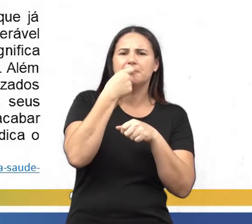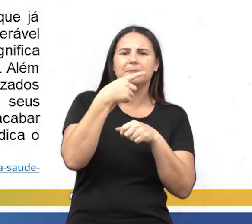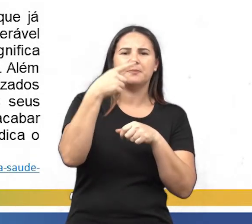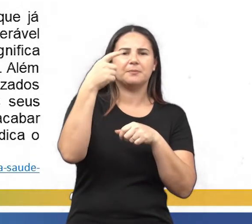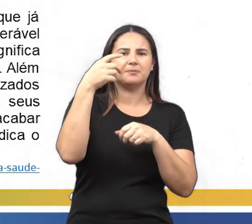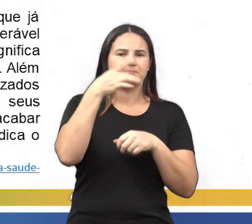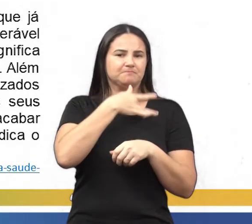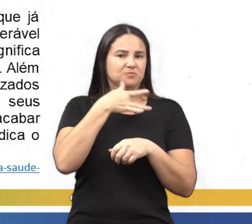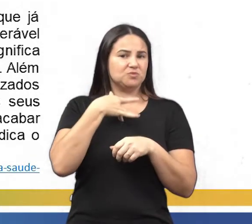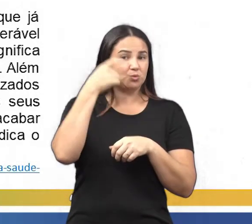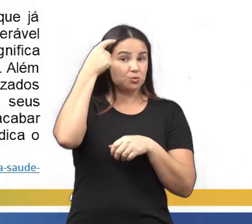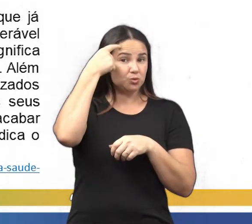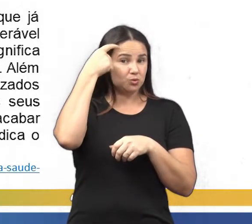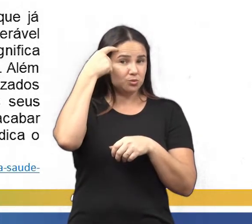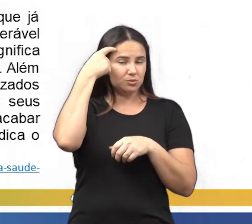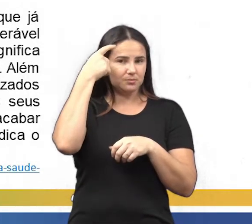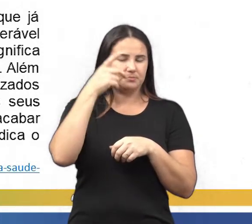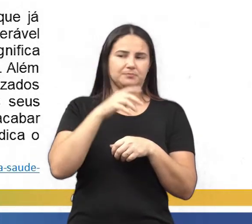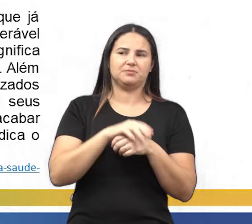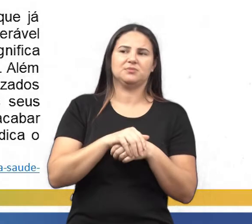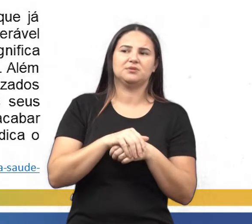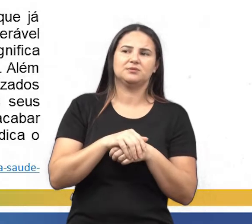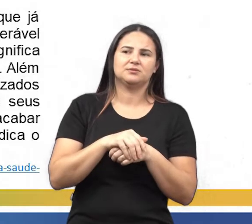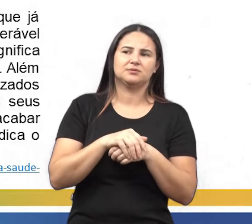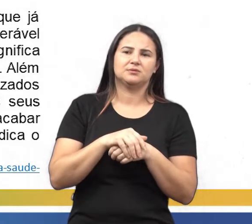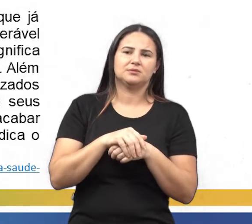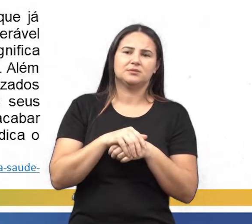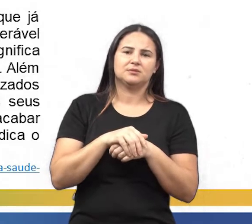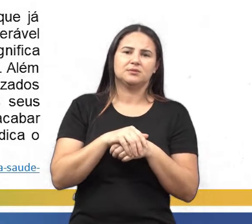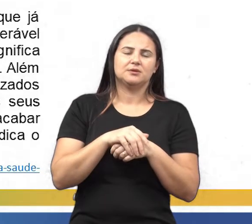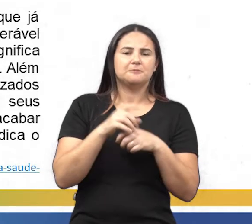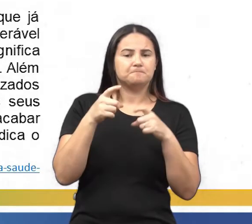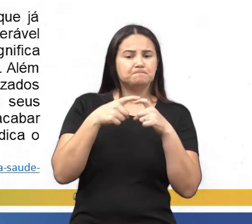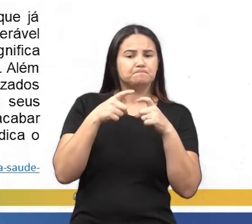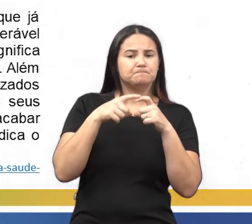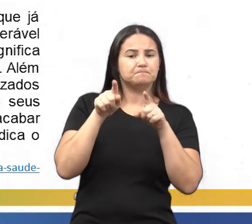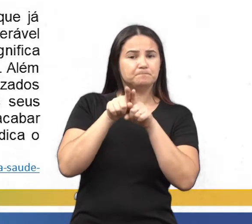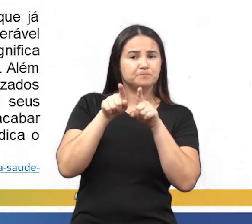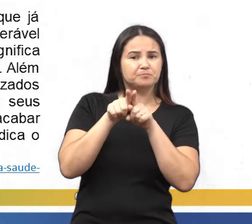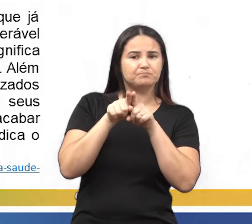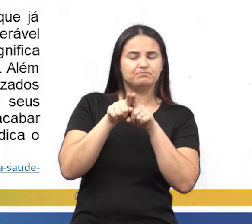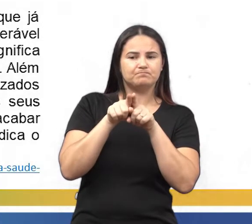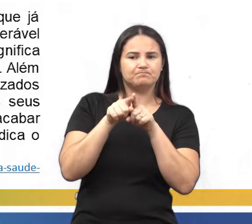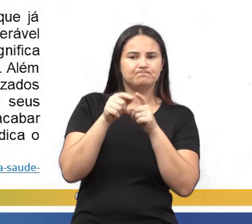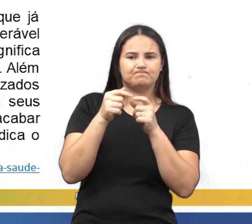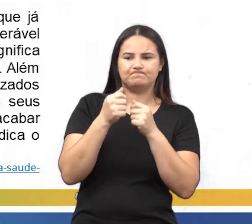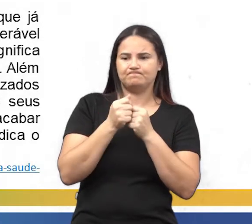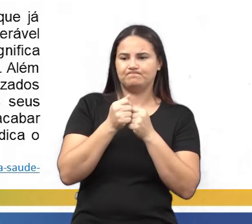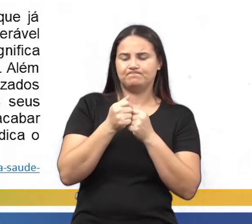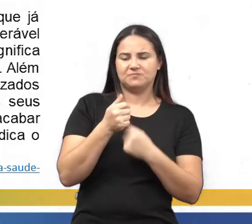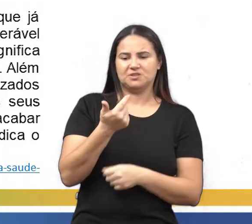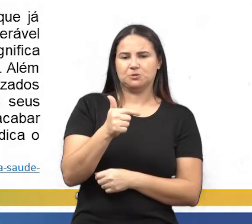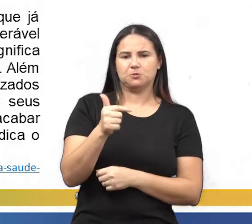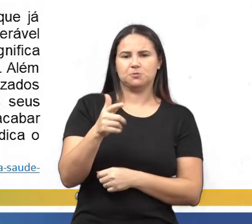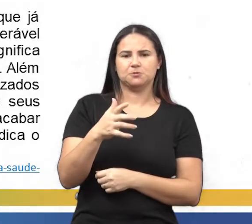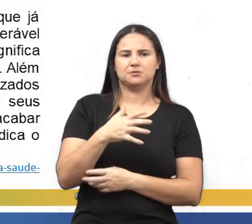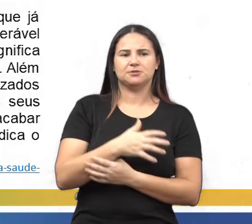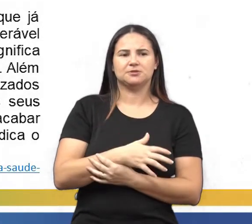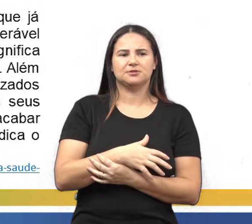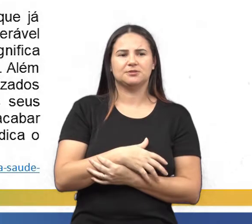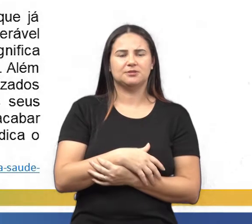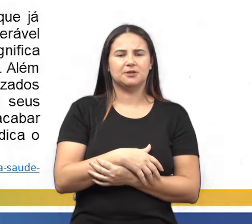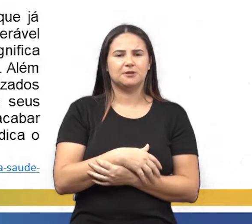tenho observado como médico que muitos colegas não estão familiarizados o suficiente com as plataformas